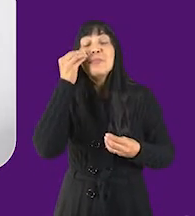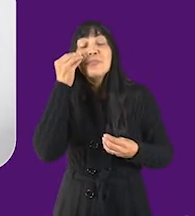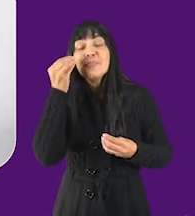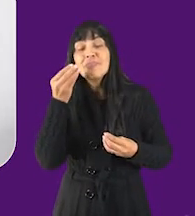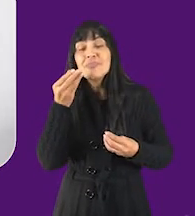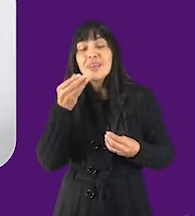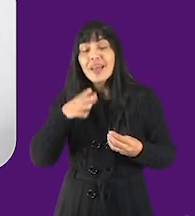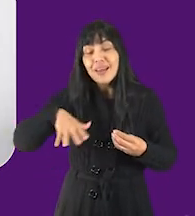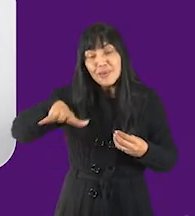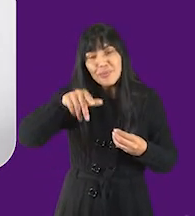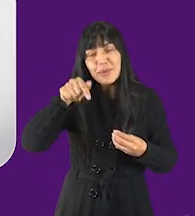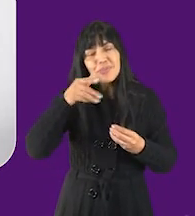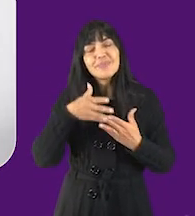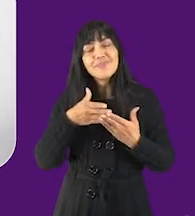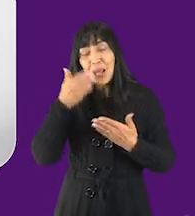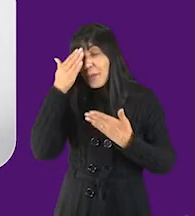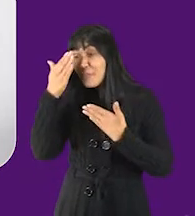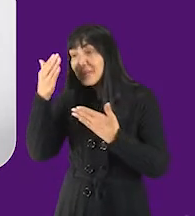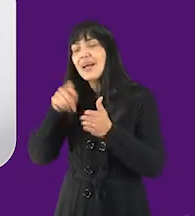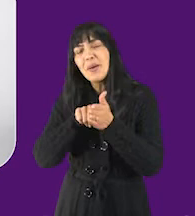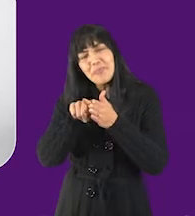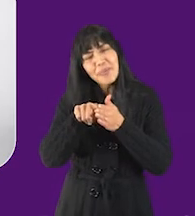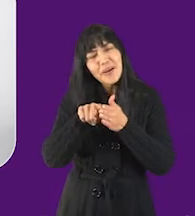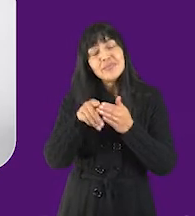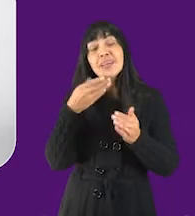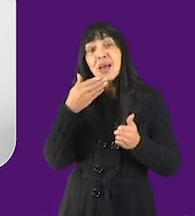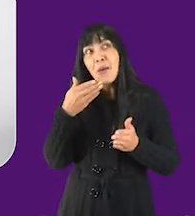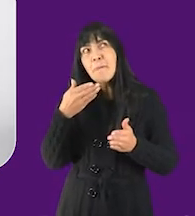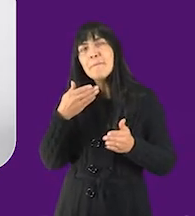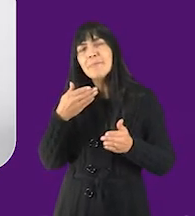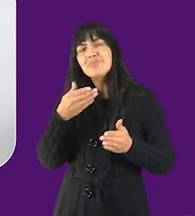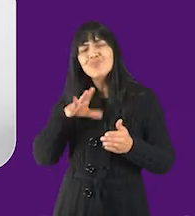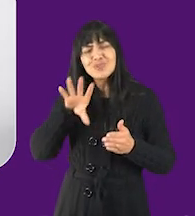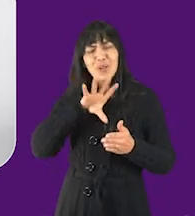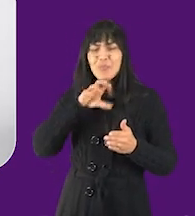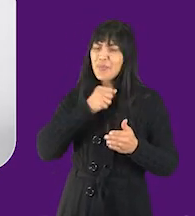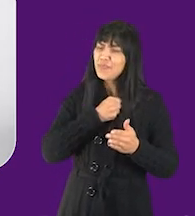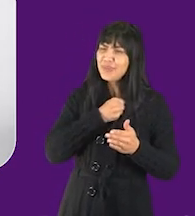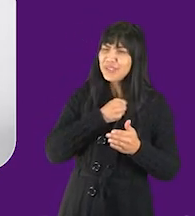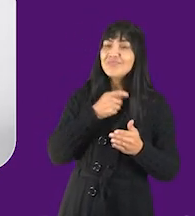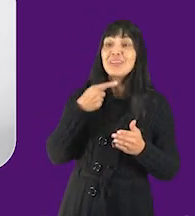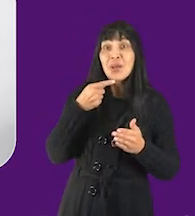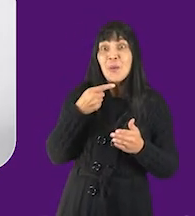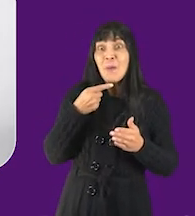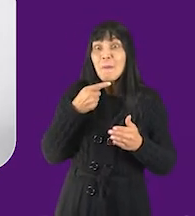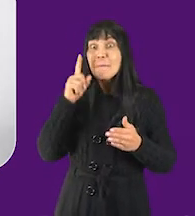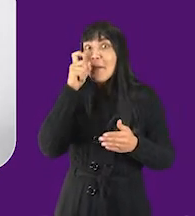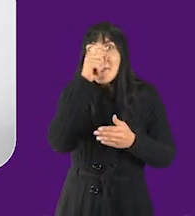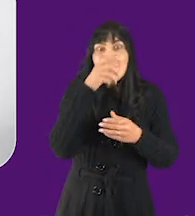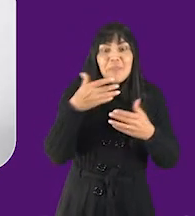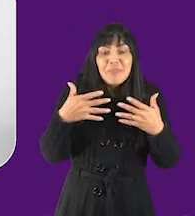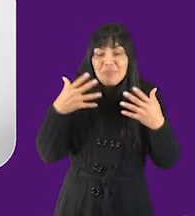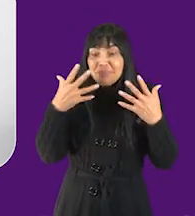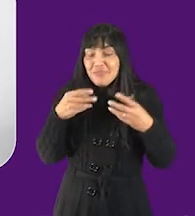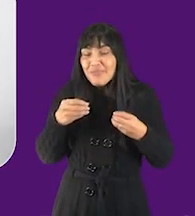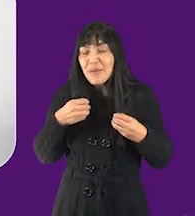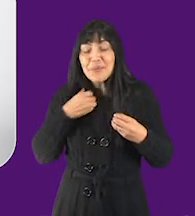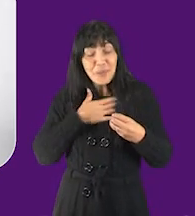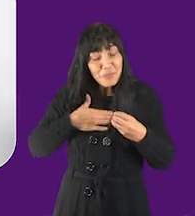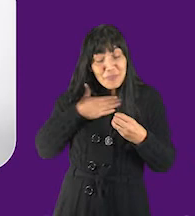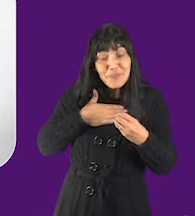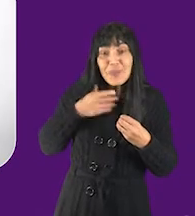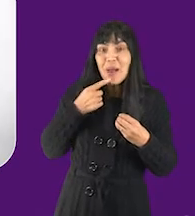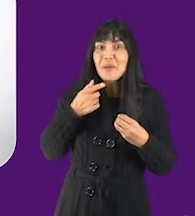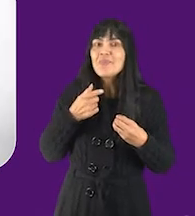nessa área? Claro, obrigado pela pergunta. É um tema muito apaixonante, difícil falar ele, sumarizá-lo,